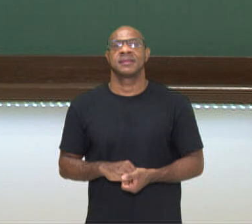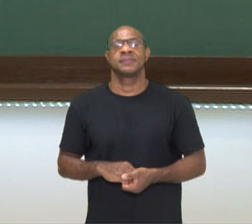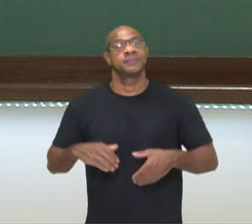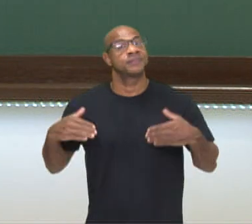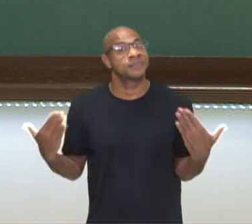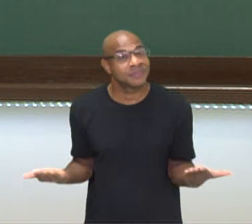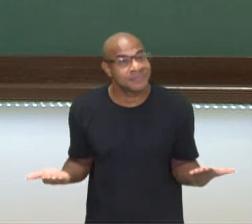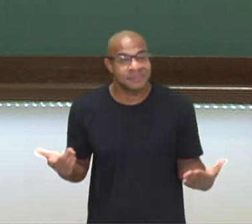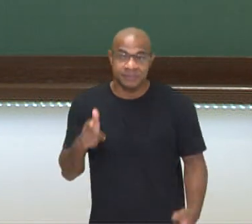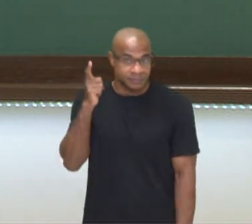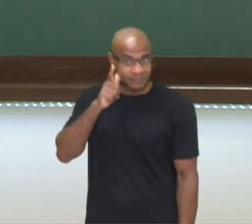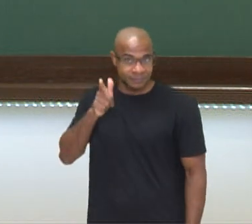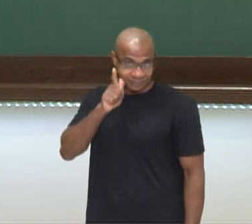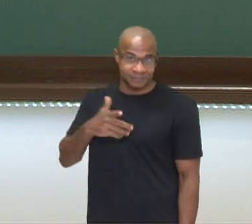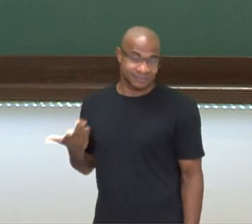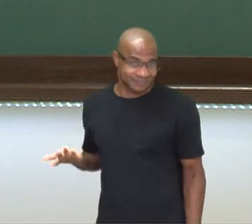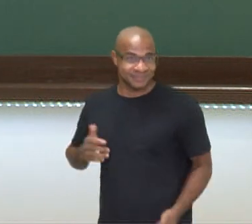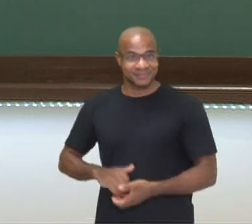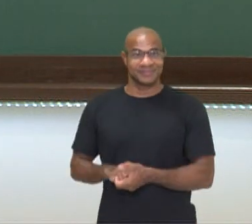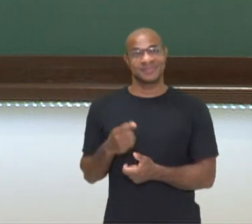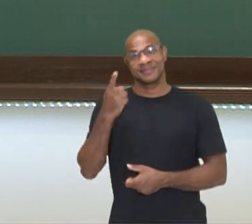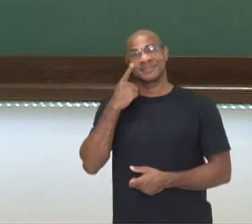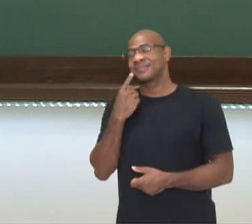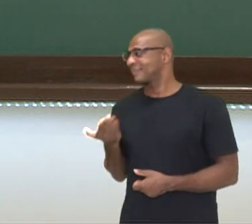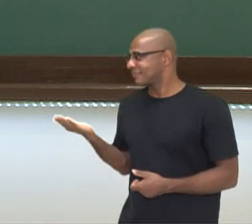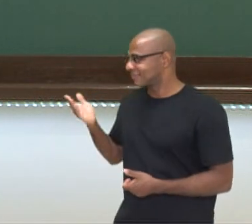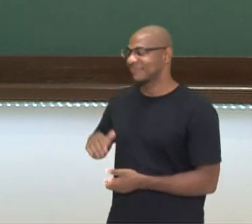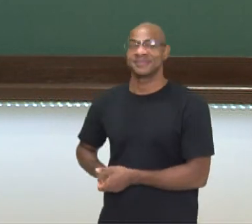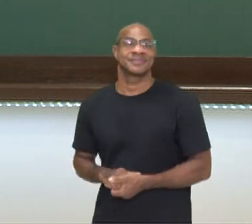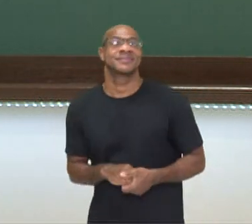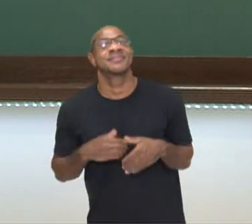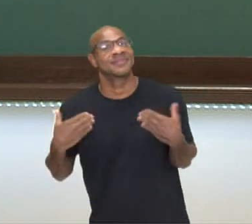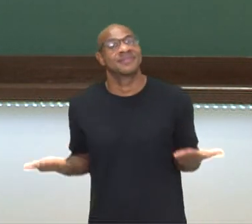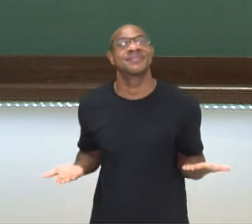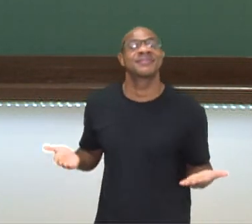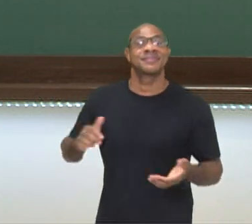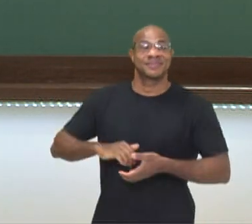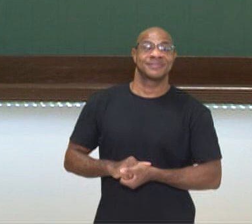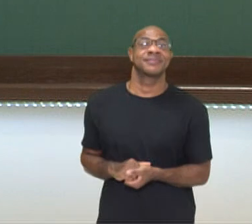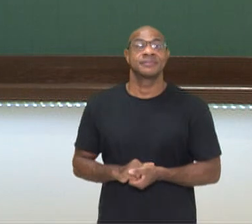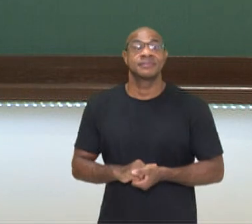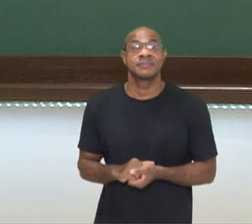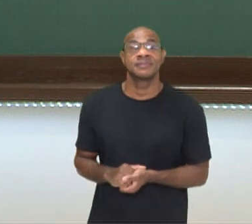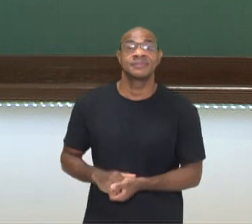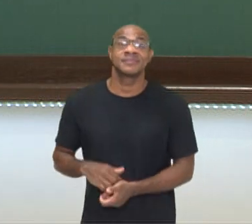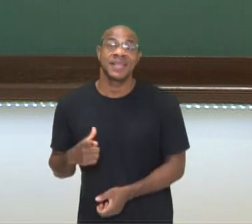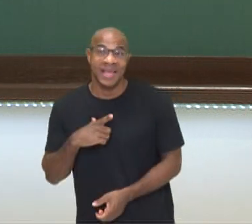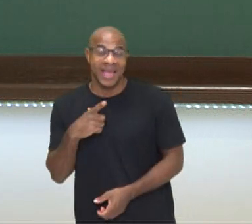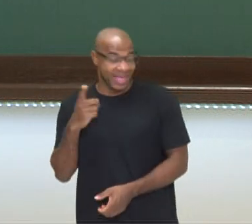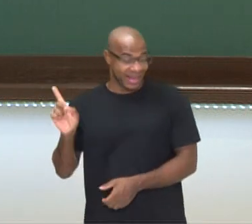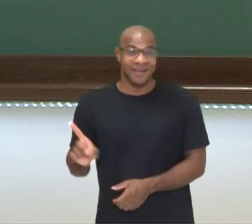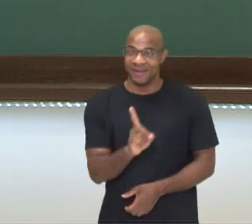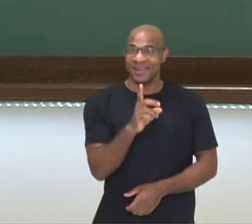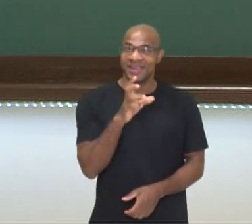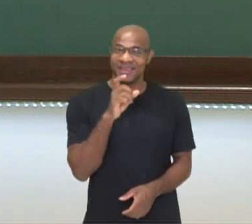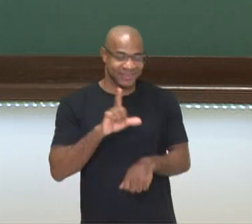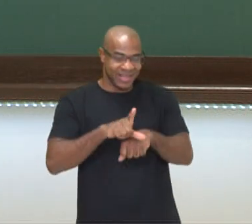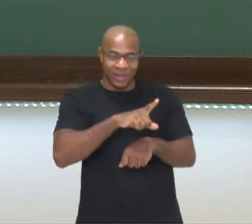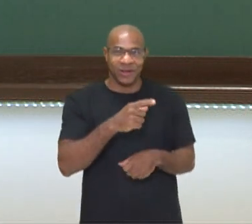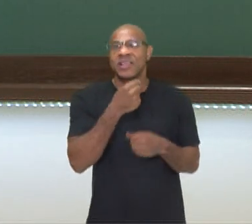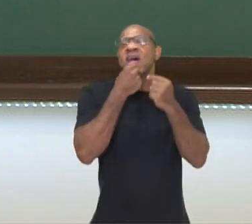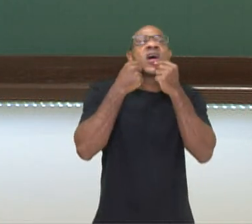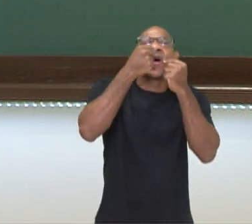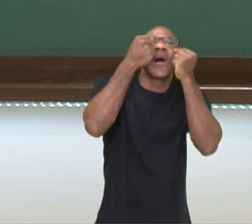E aí, galera, conseguiram fazer? Dá uma olhadinha aqui. Bom, ela atende 2 clientes por finais de semana. Ela